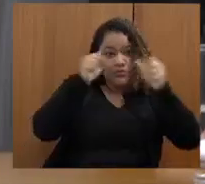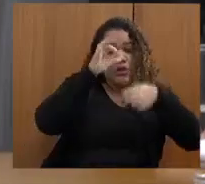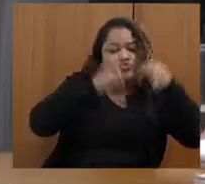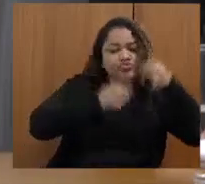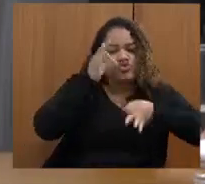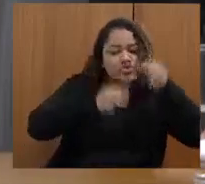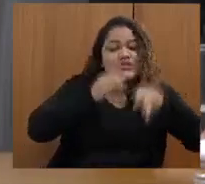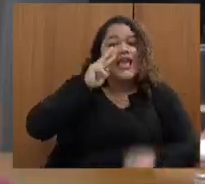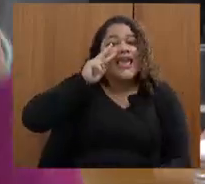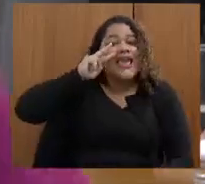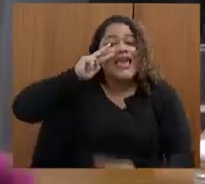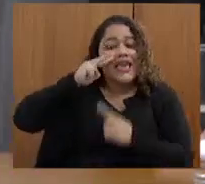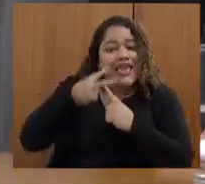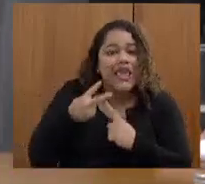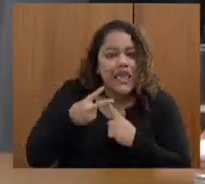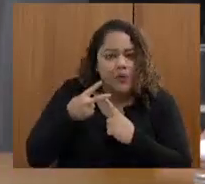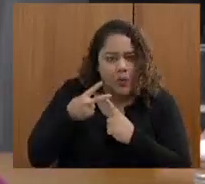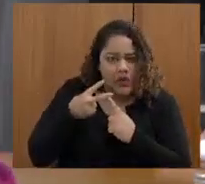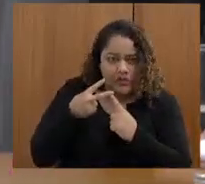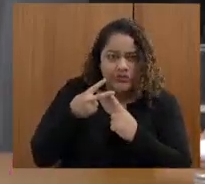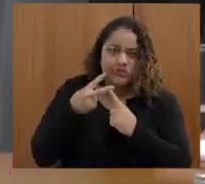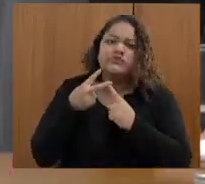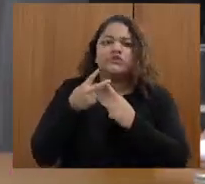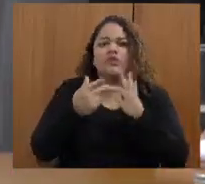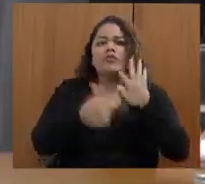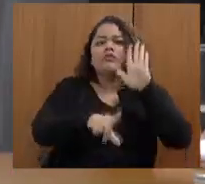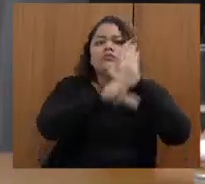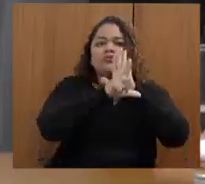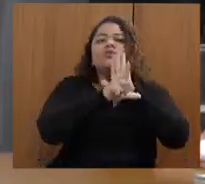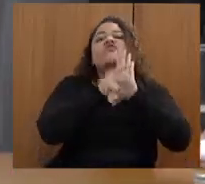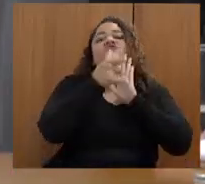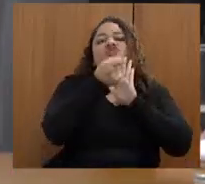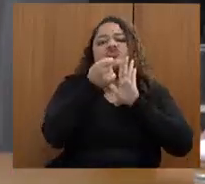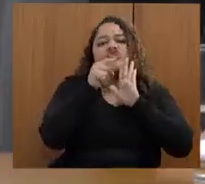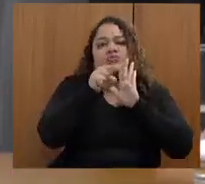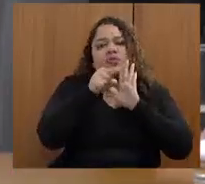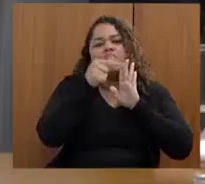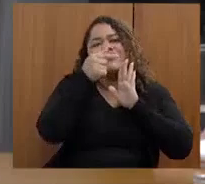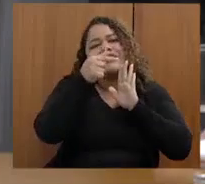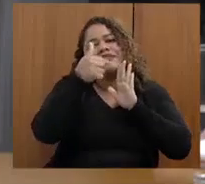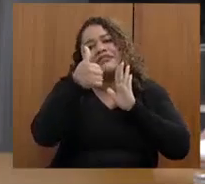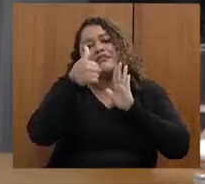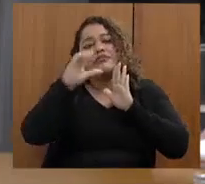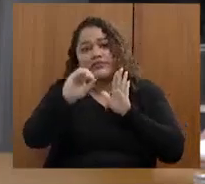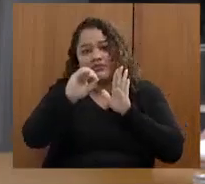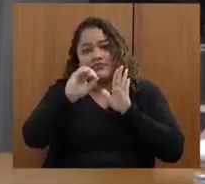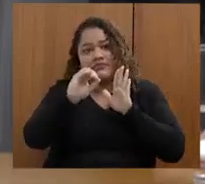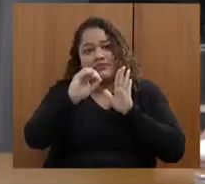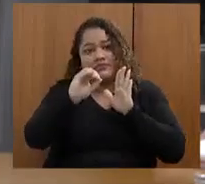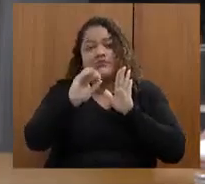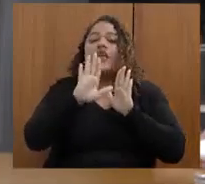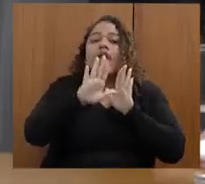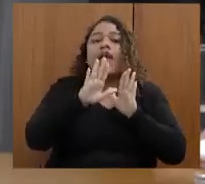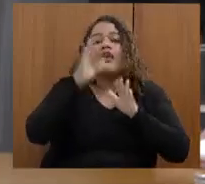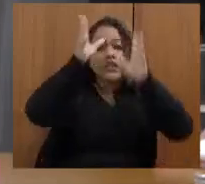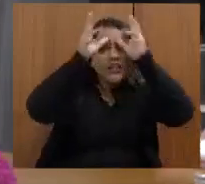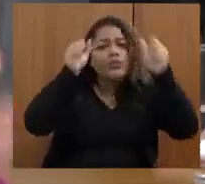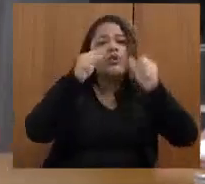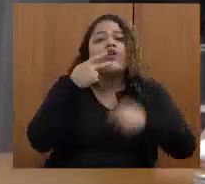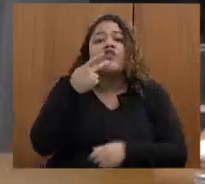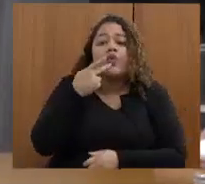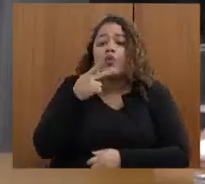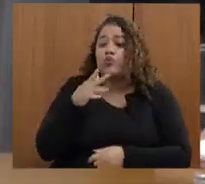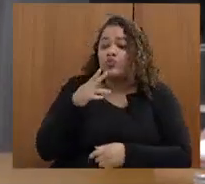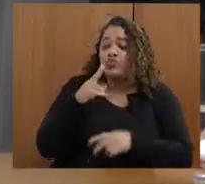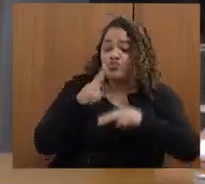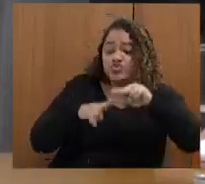reconhecendo a legislação 21710 o tribunal disse a partir de junho de 2015 não